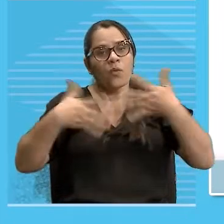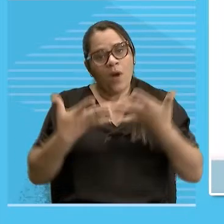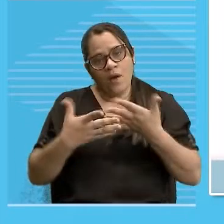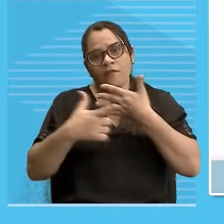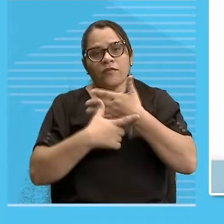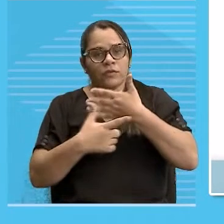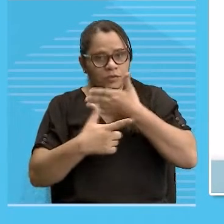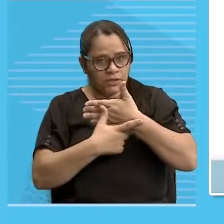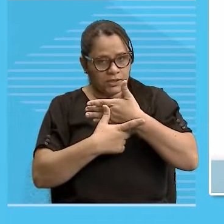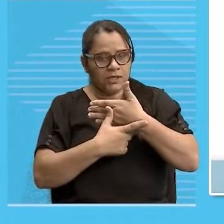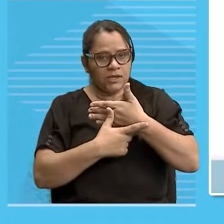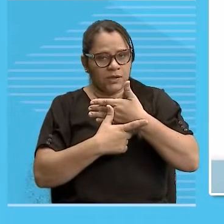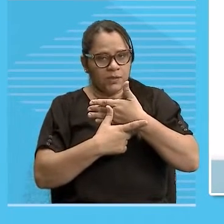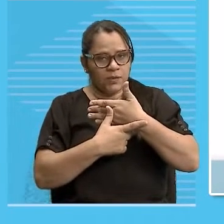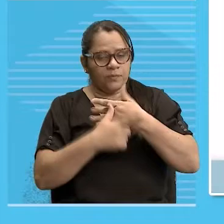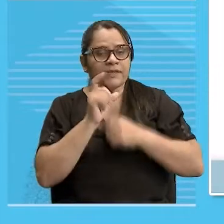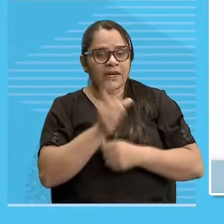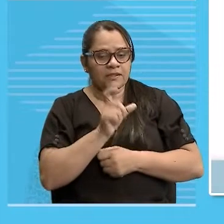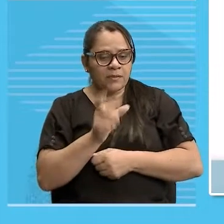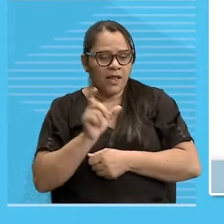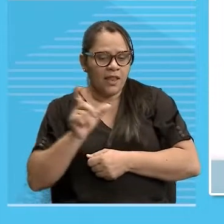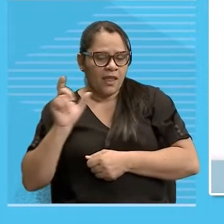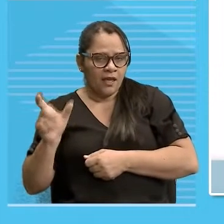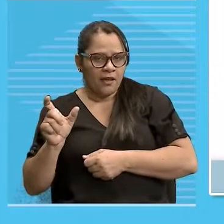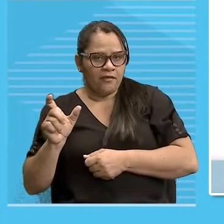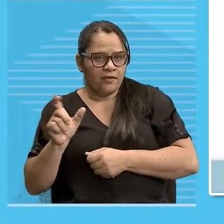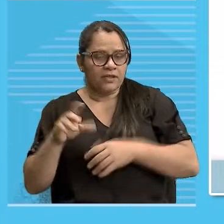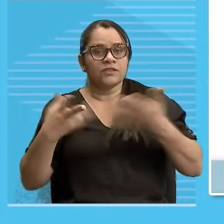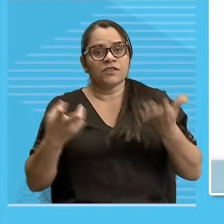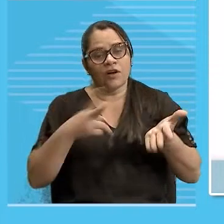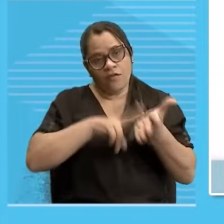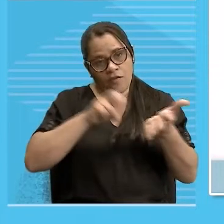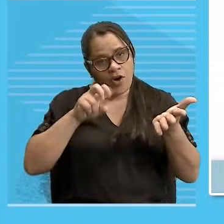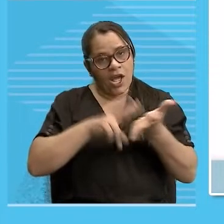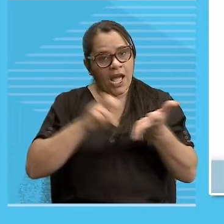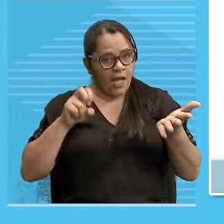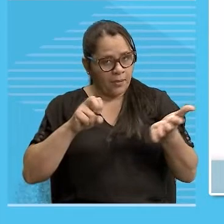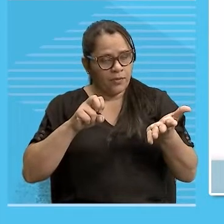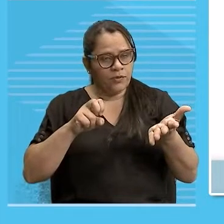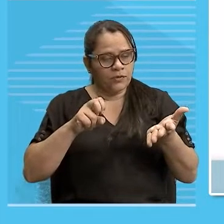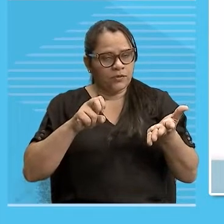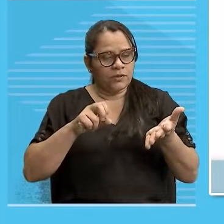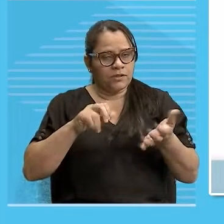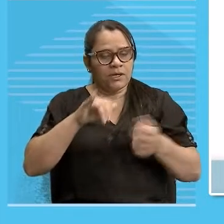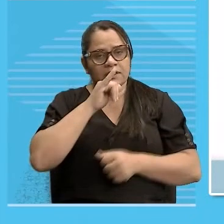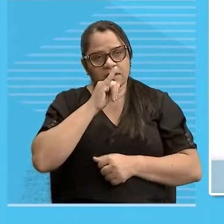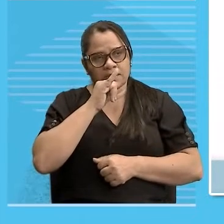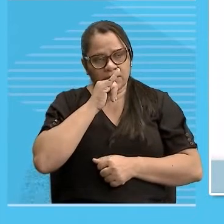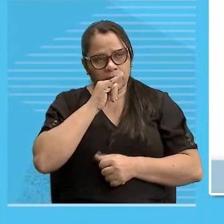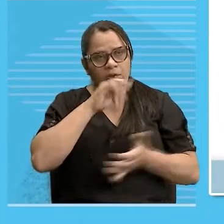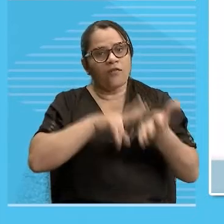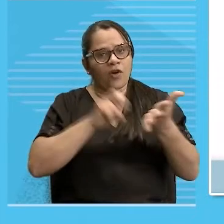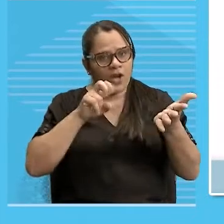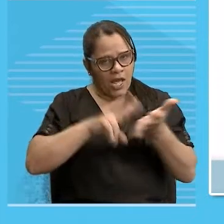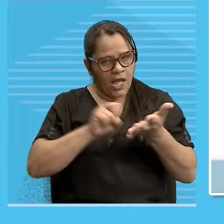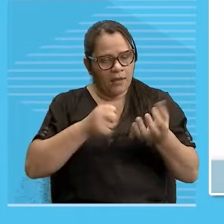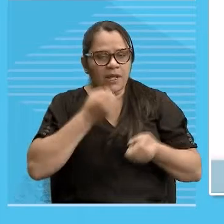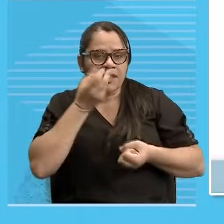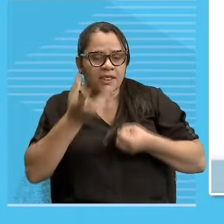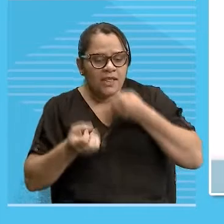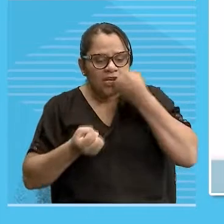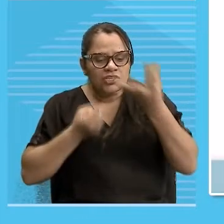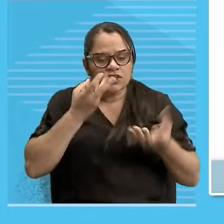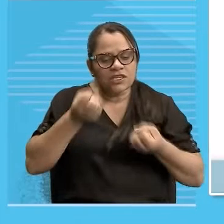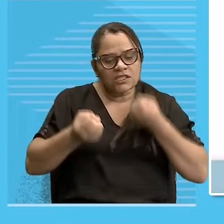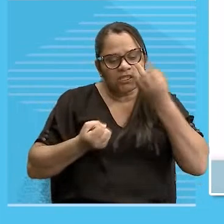papel dessas palavras, aliás, vocábulos, né? Vamos chamar de vocábulo porque a gente sabe que a interjeição, ela